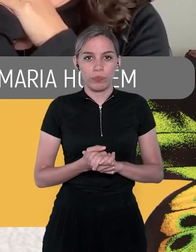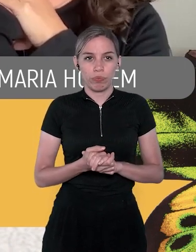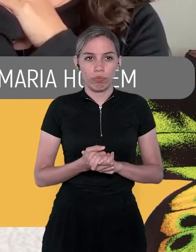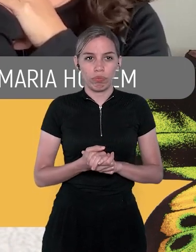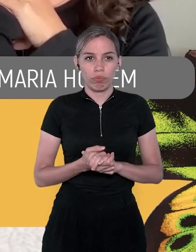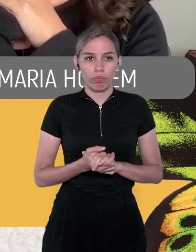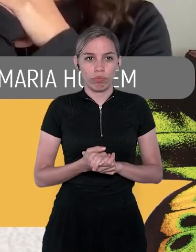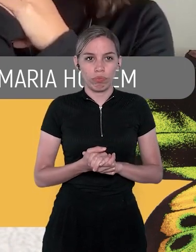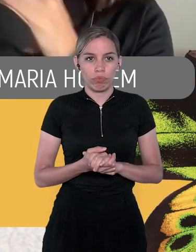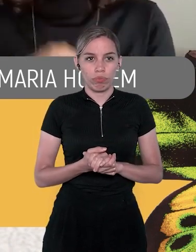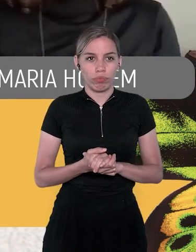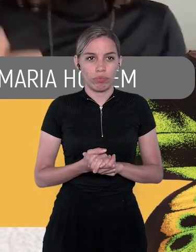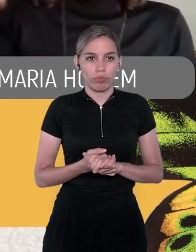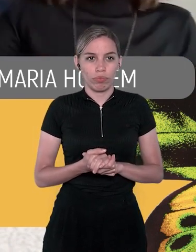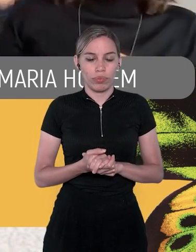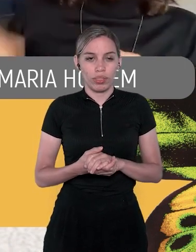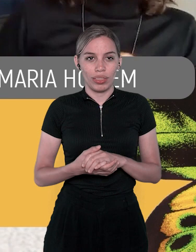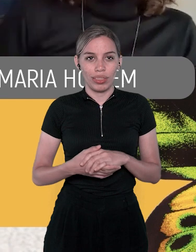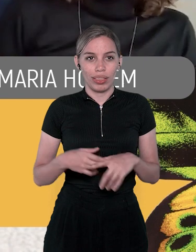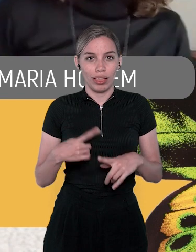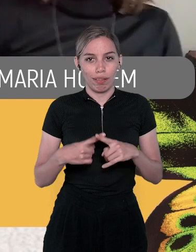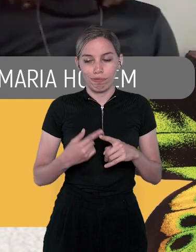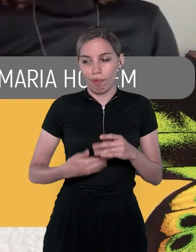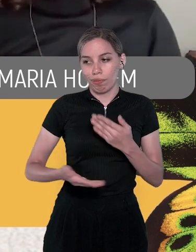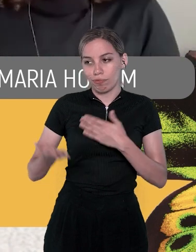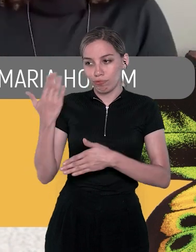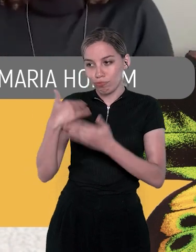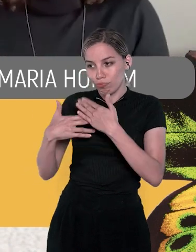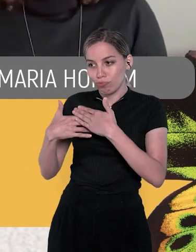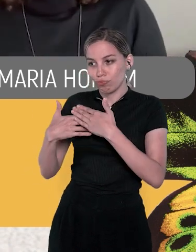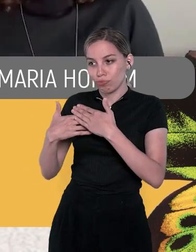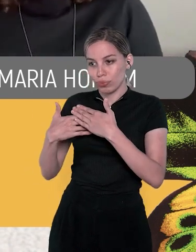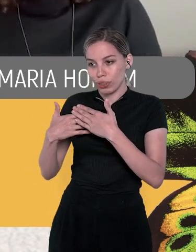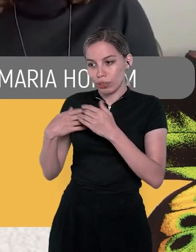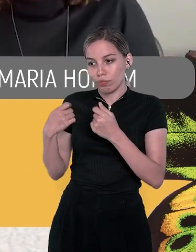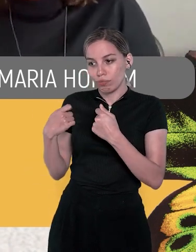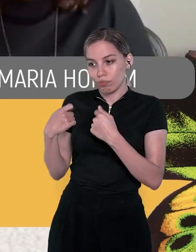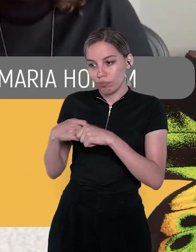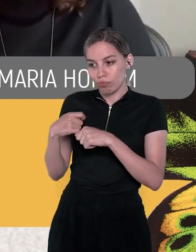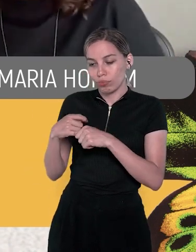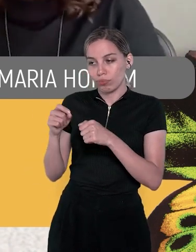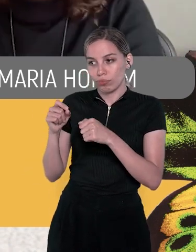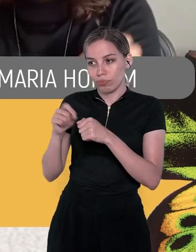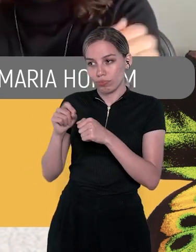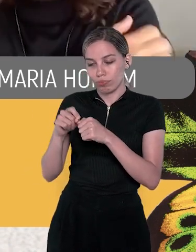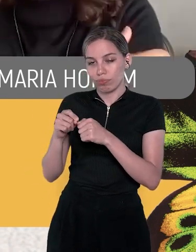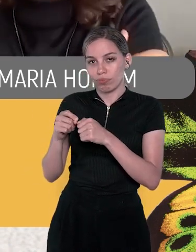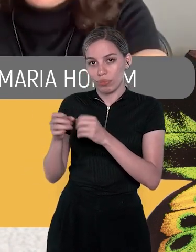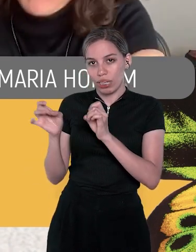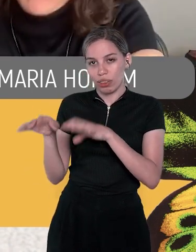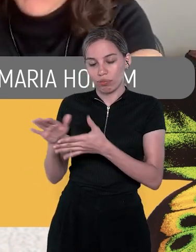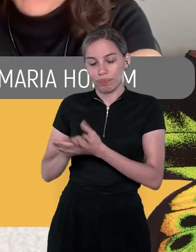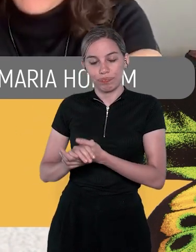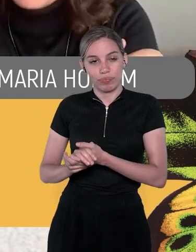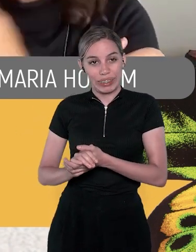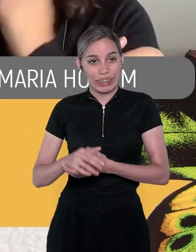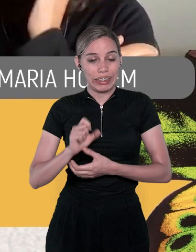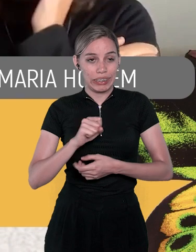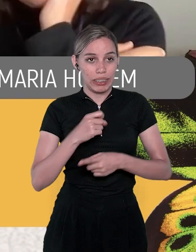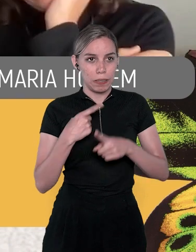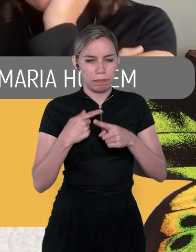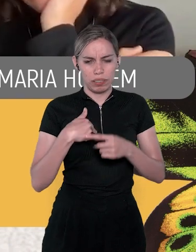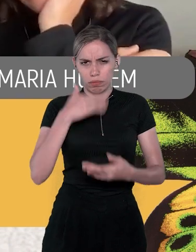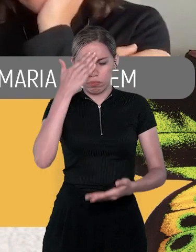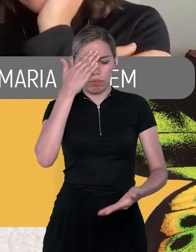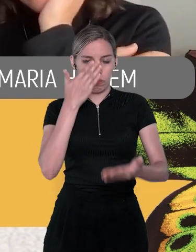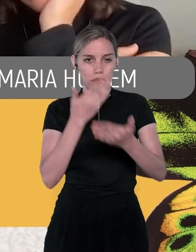Porque, bonito, né? Pegou o fio lá de trás que tinha que largar, né? Porque, entre outras